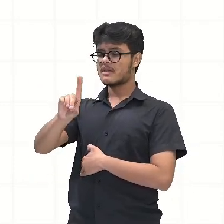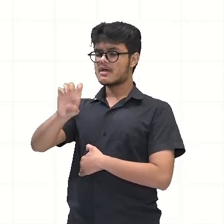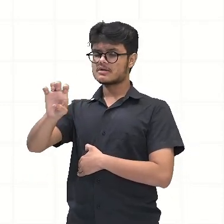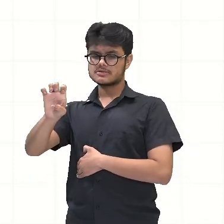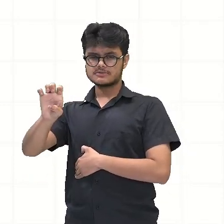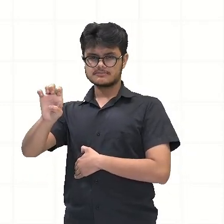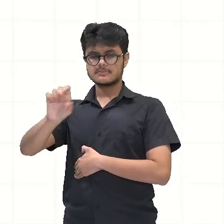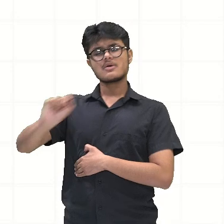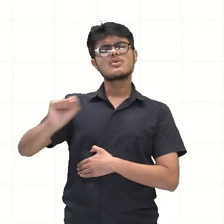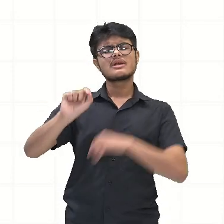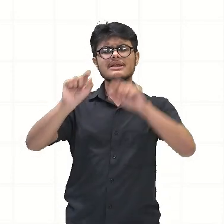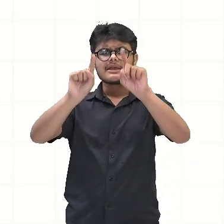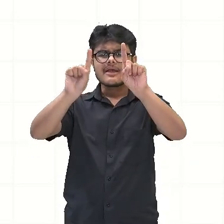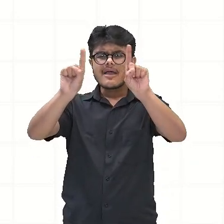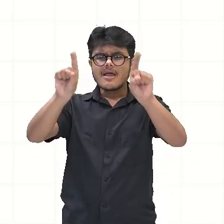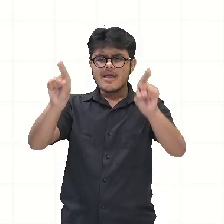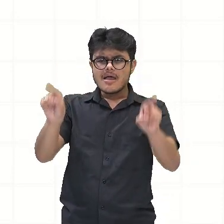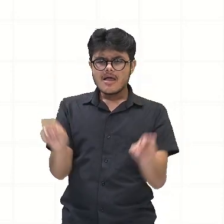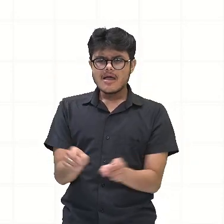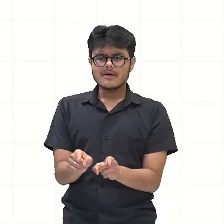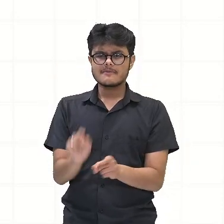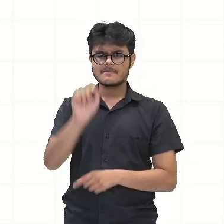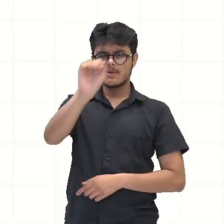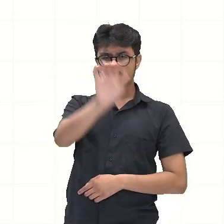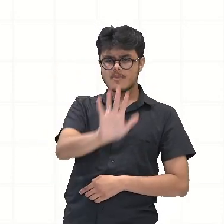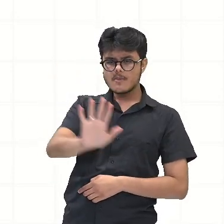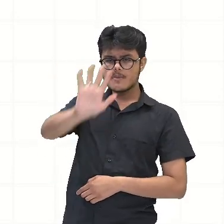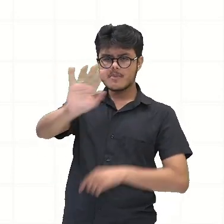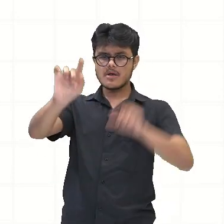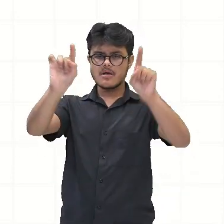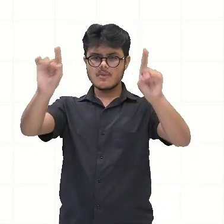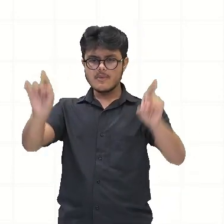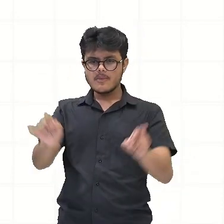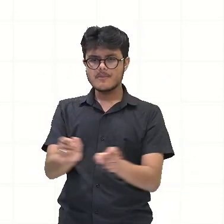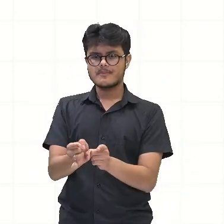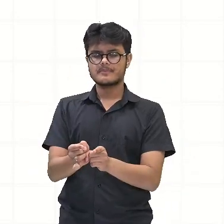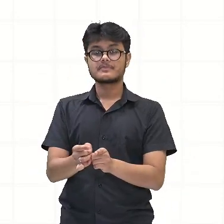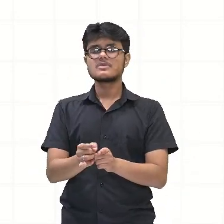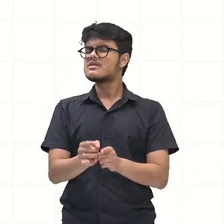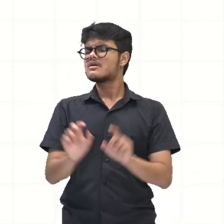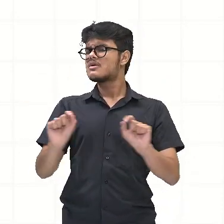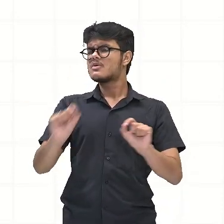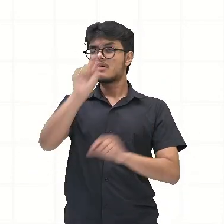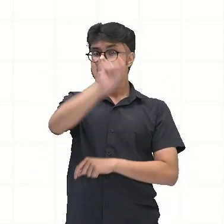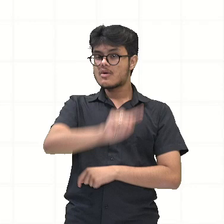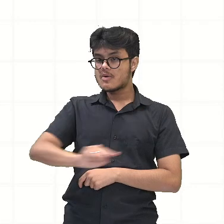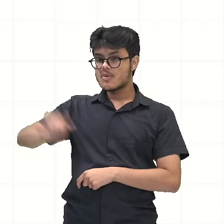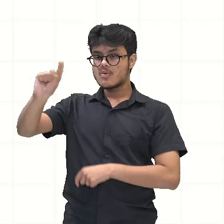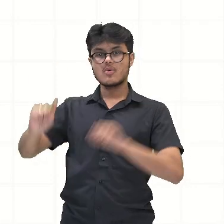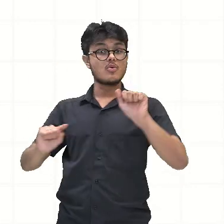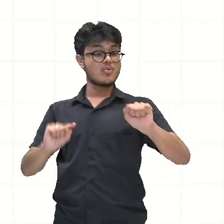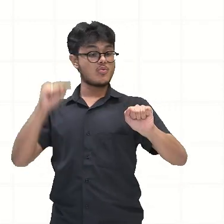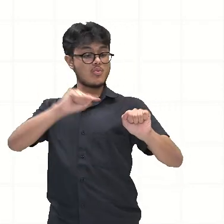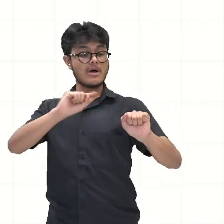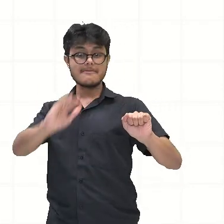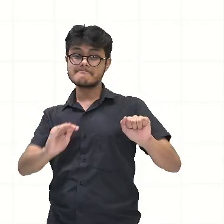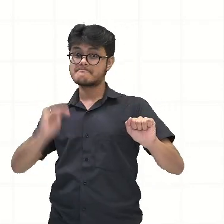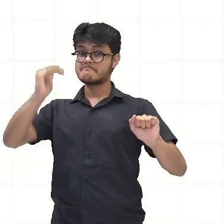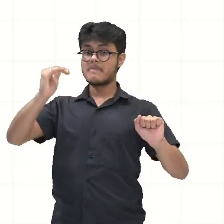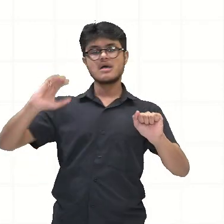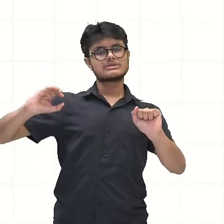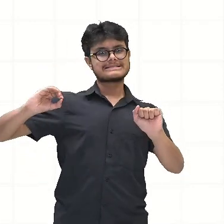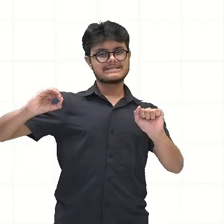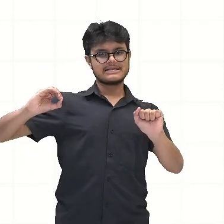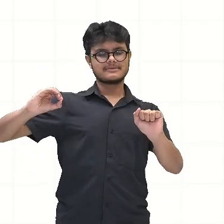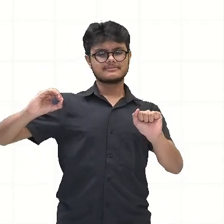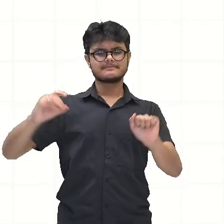concavidade. E a concavidade vai estar voltada para cima quando? Quando o A for maior do que zero. O que isso